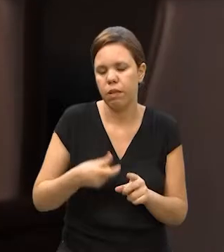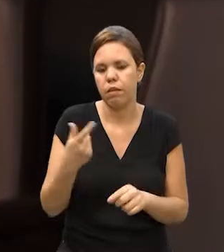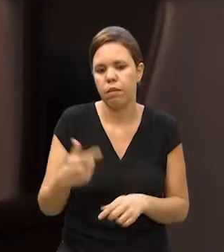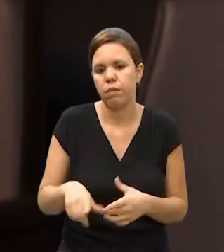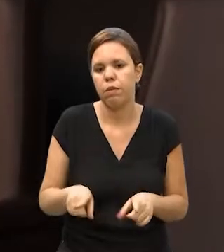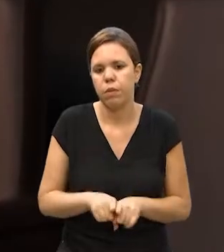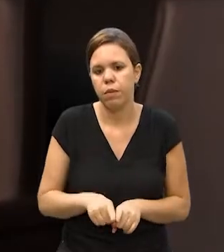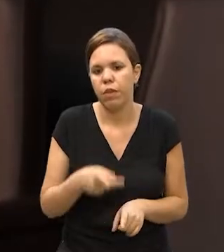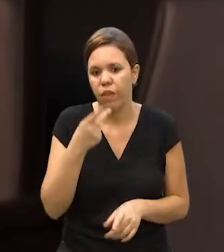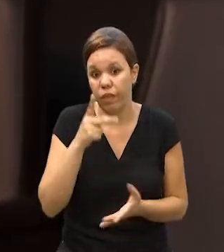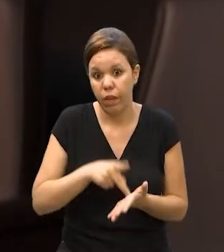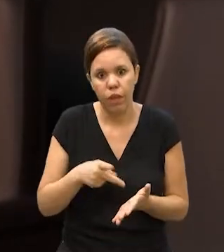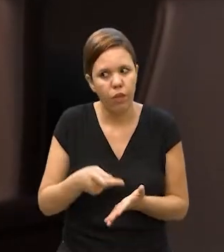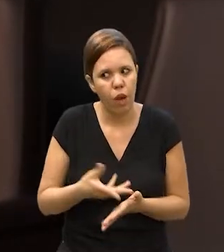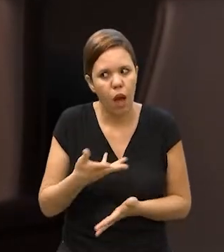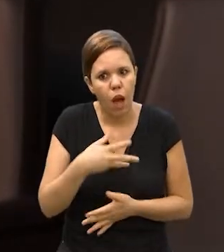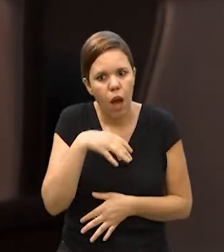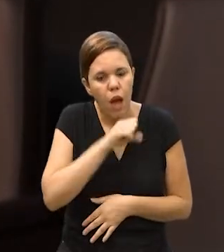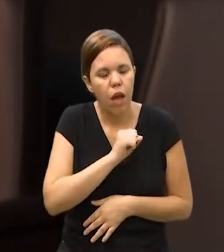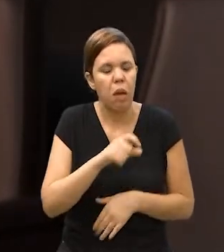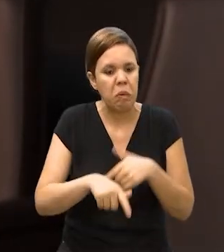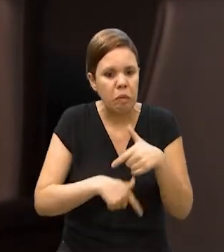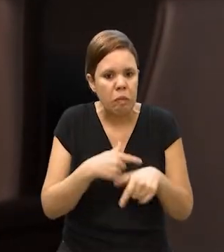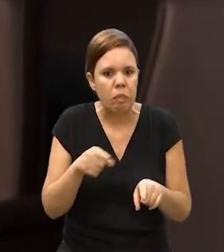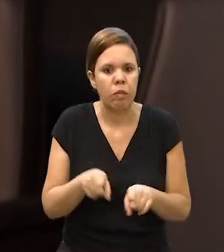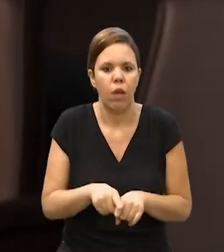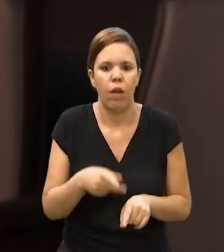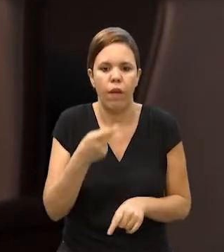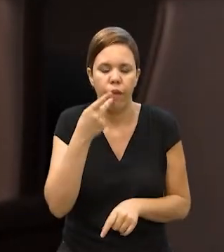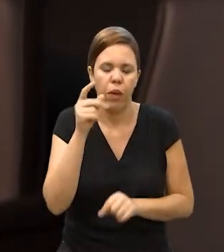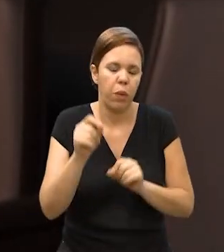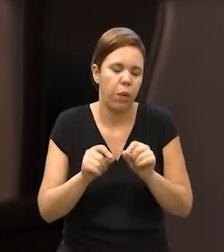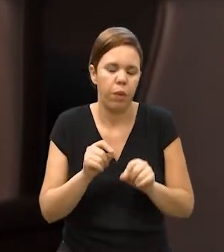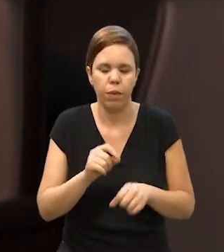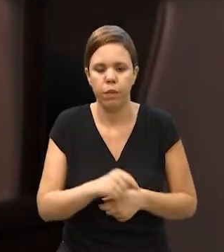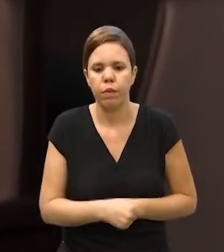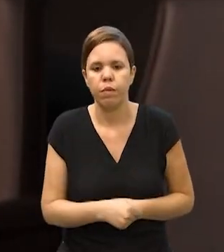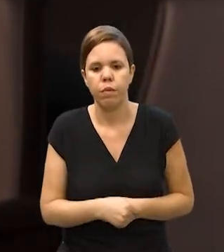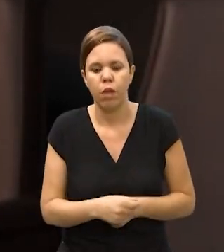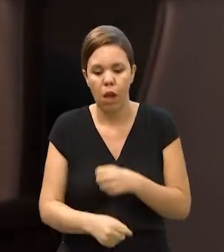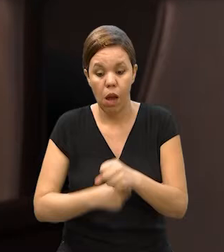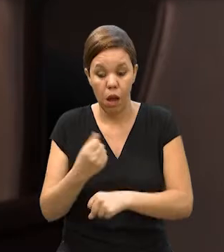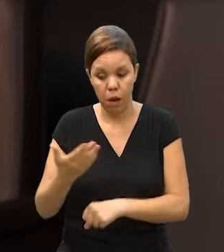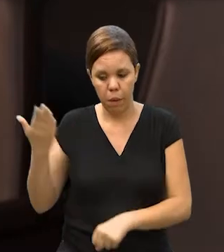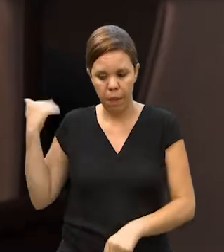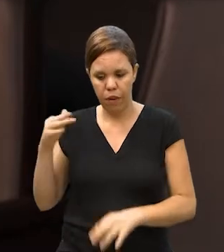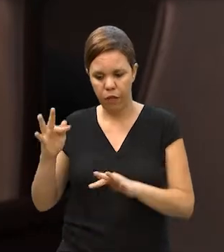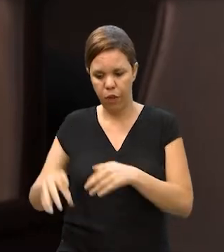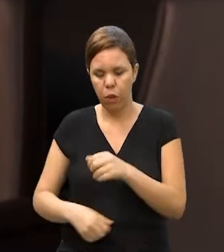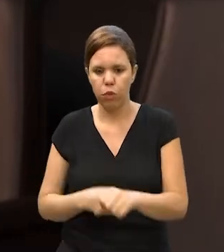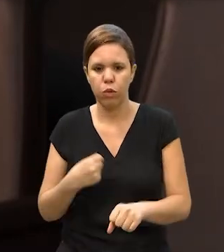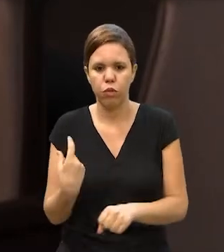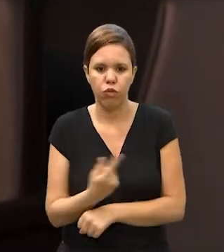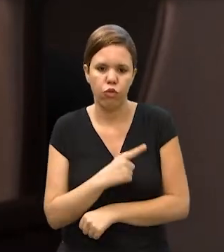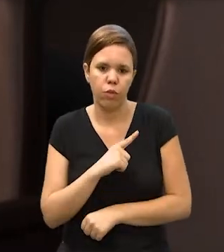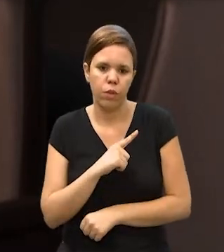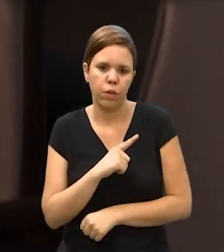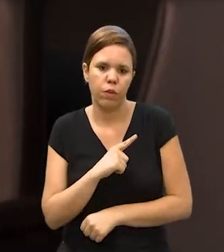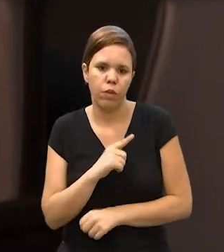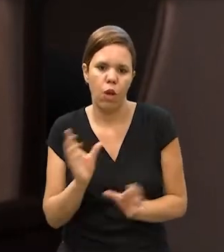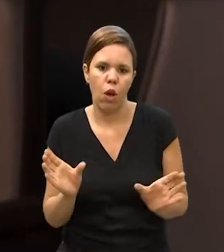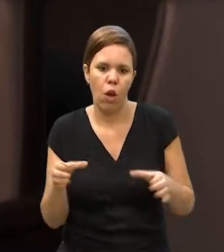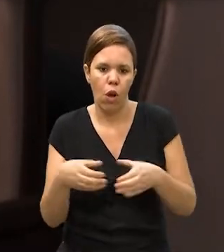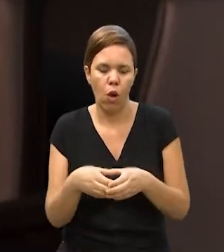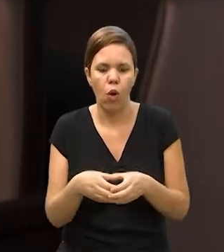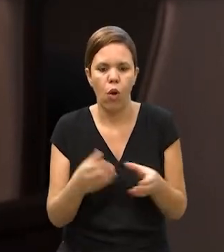né? Sem dúvida, voou, né? Eu falo que, acho que desde o ano passado, no final do ano, né, quando a gente teve a